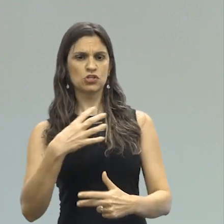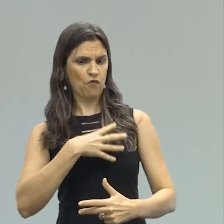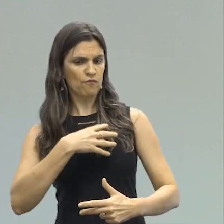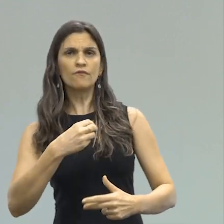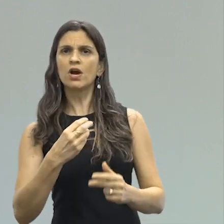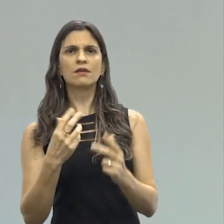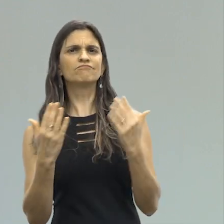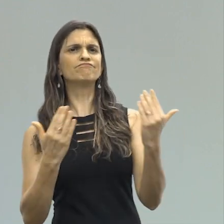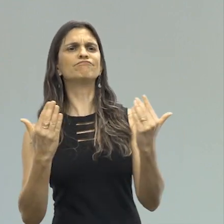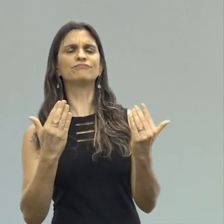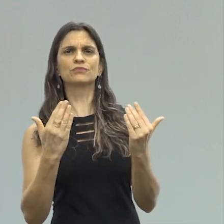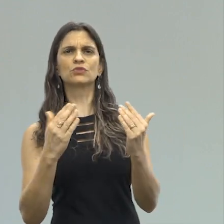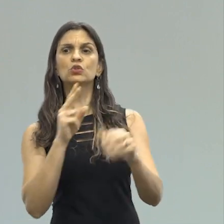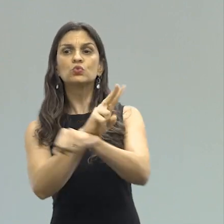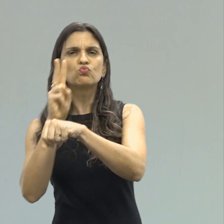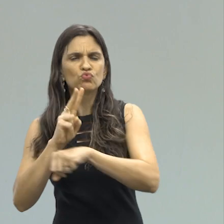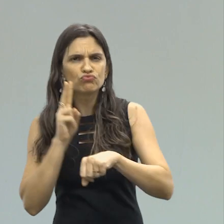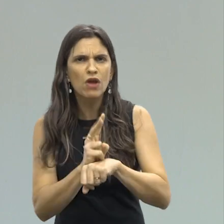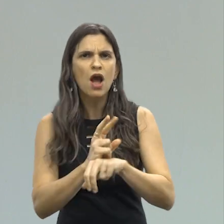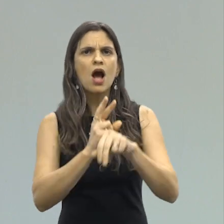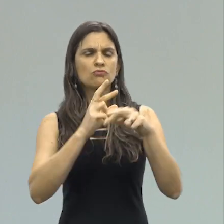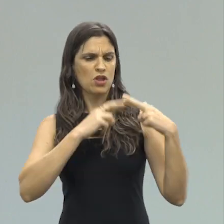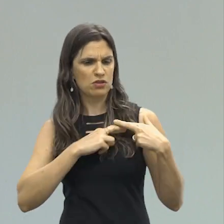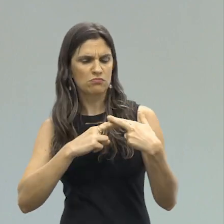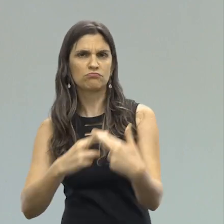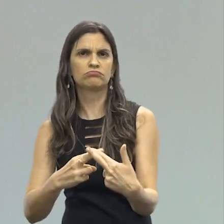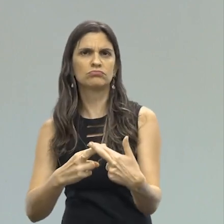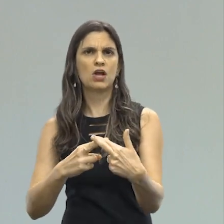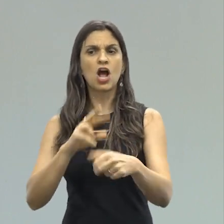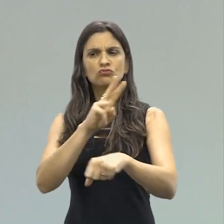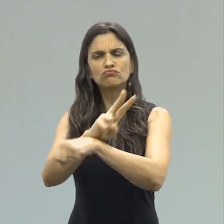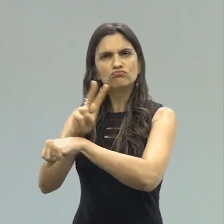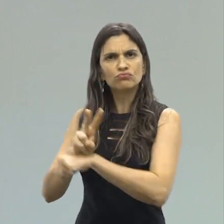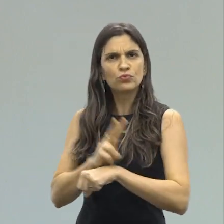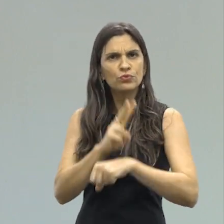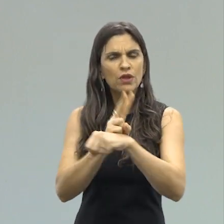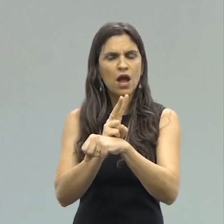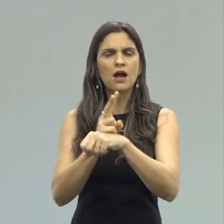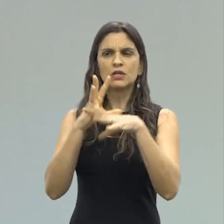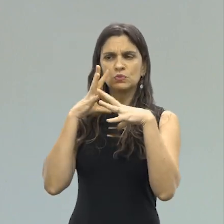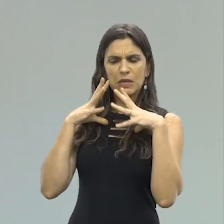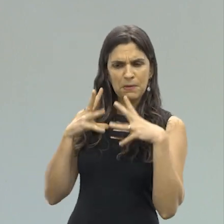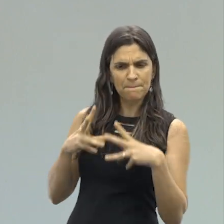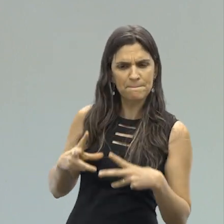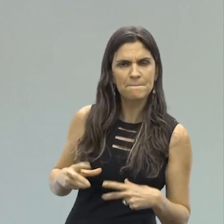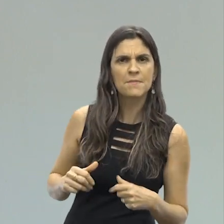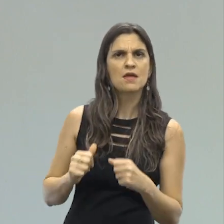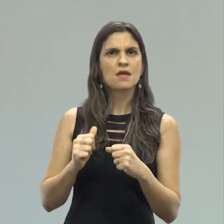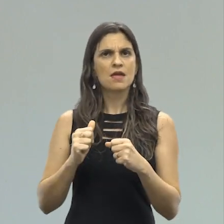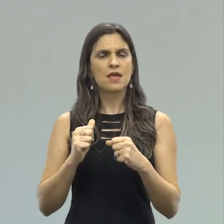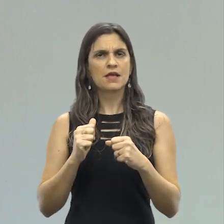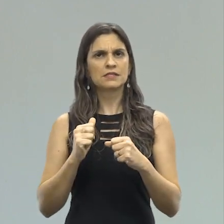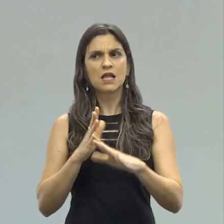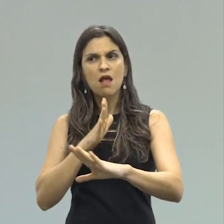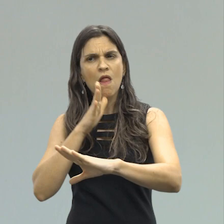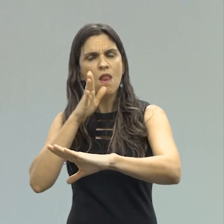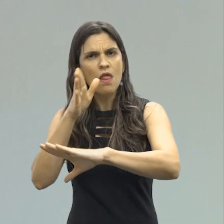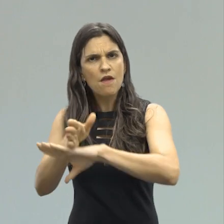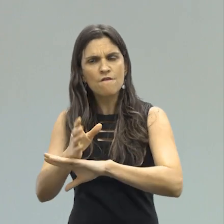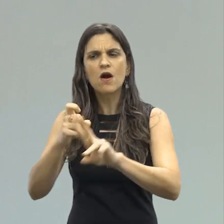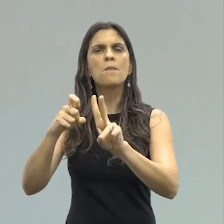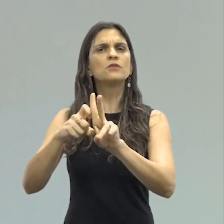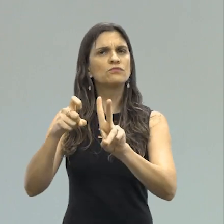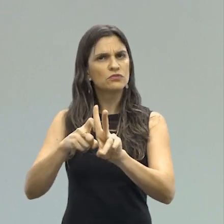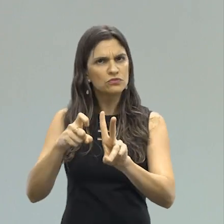são as chamadas zoonoses, né? Então é importante o cuidado, a higiene, a atenção com o animal, levar preventivamente ao